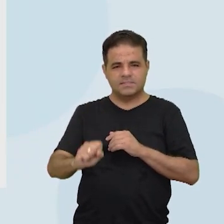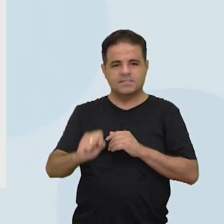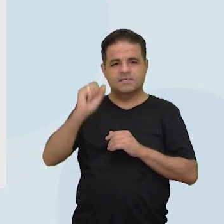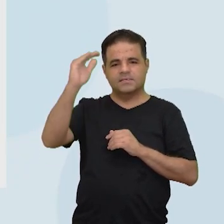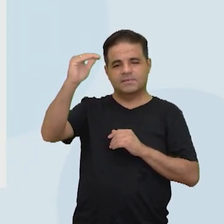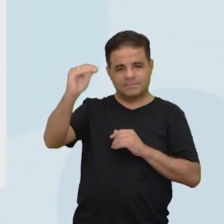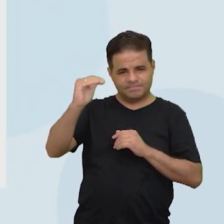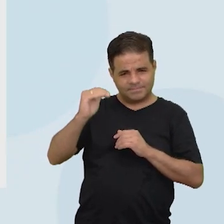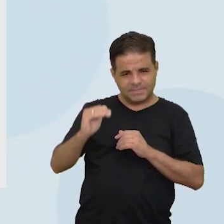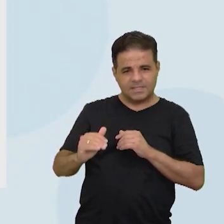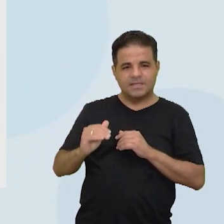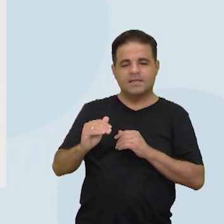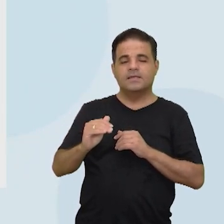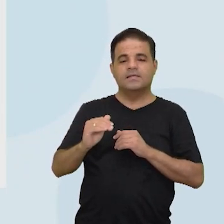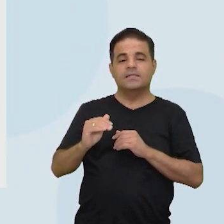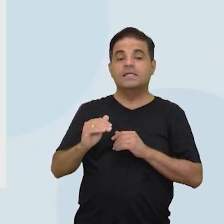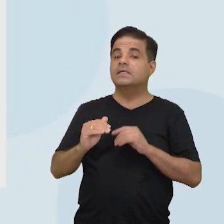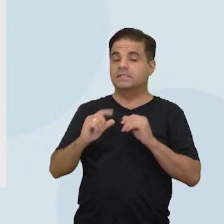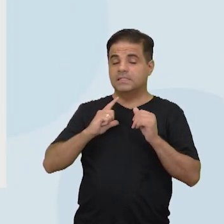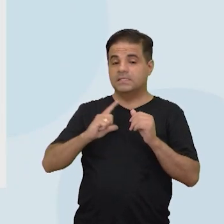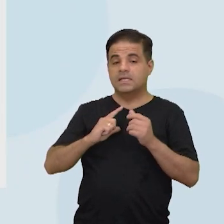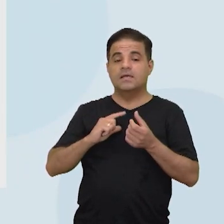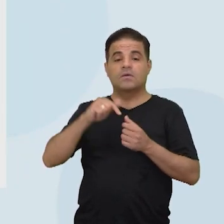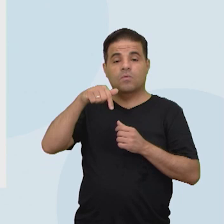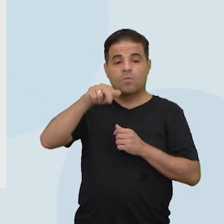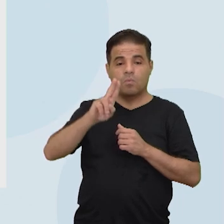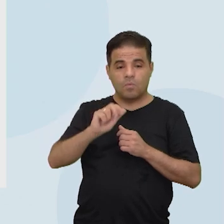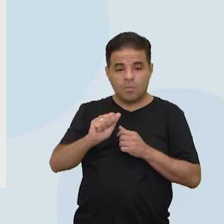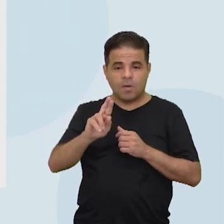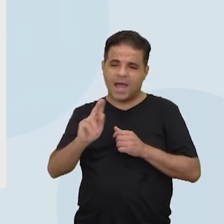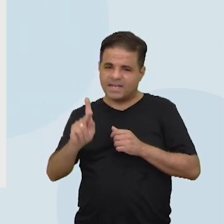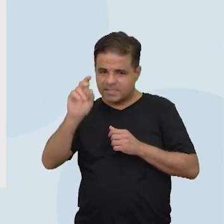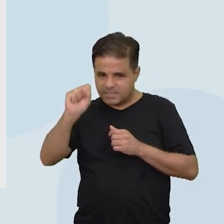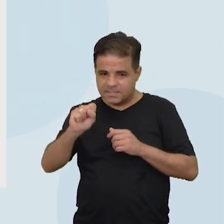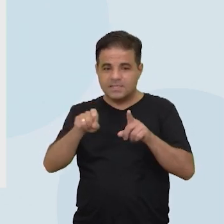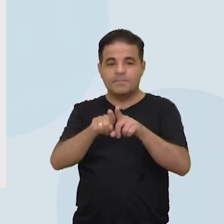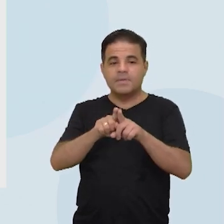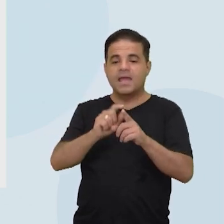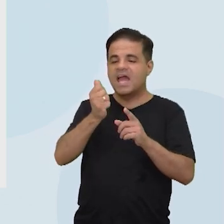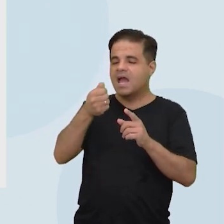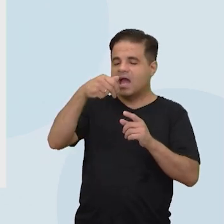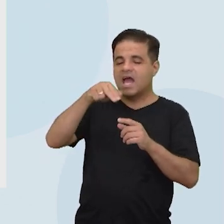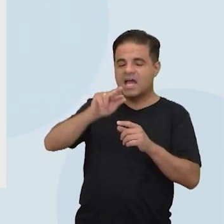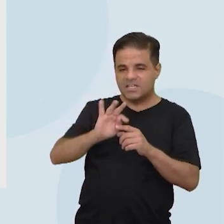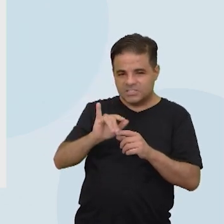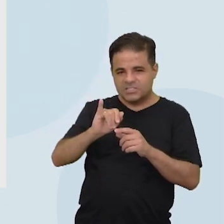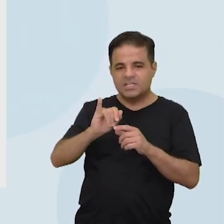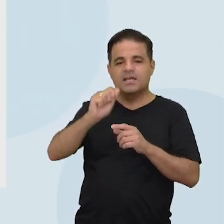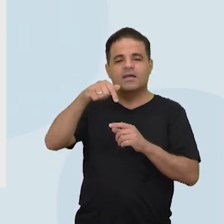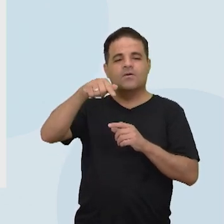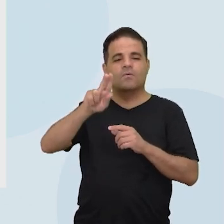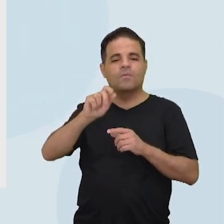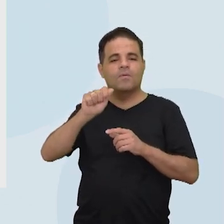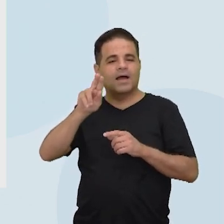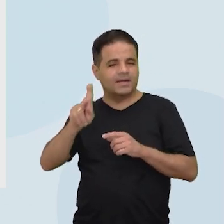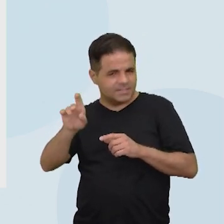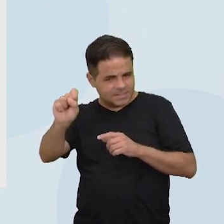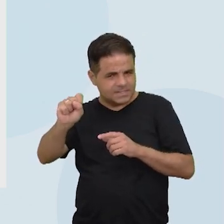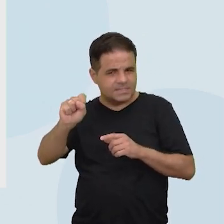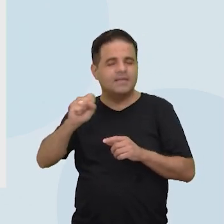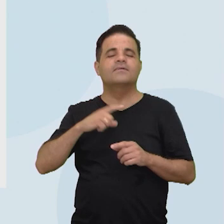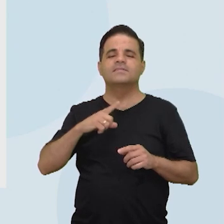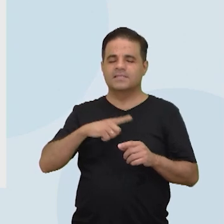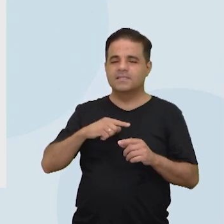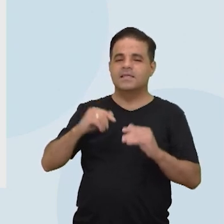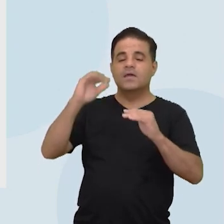down, net range. Os 6. Ó, você tem quarks e os antiquarks também, né? Lembra que vocês têm aí, você tem